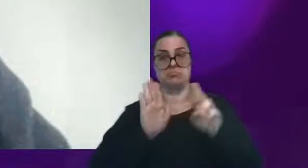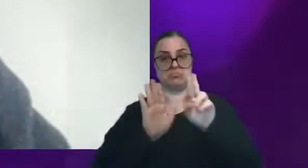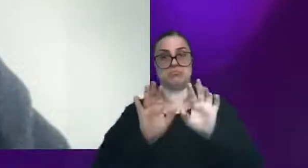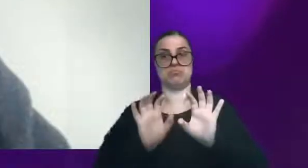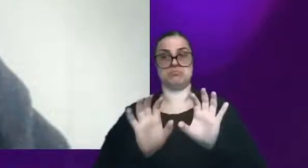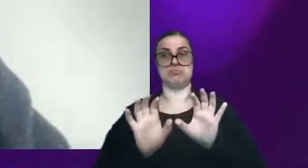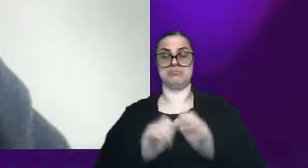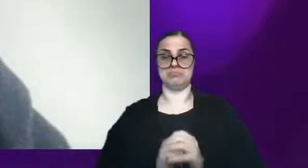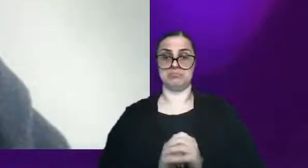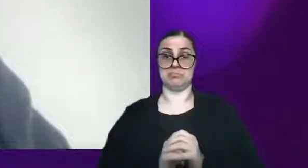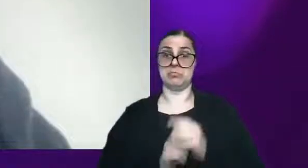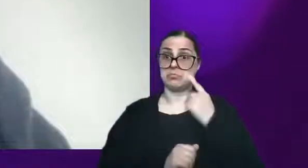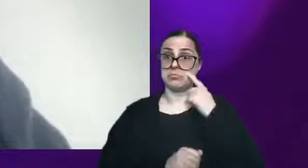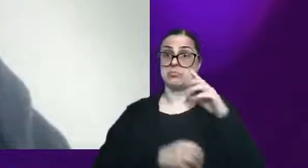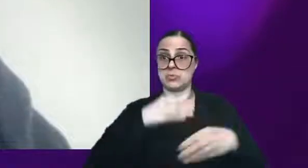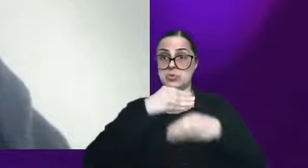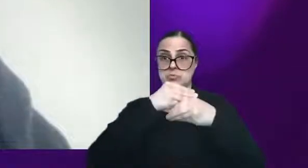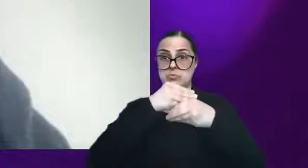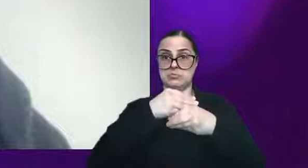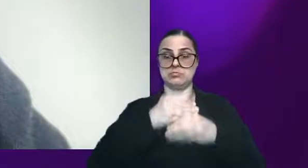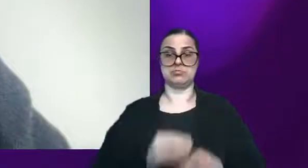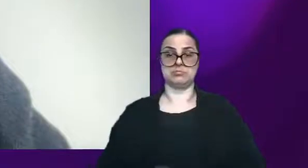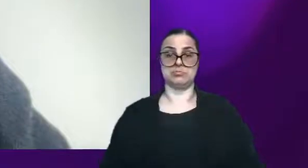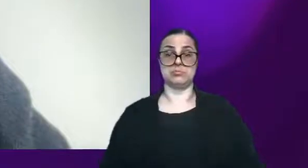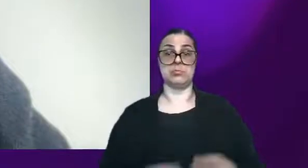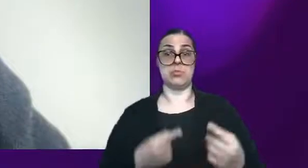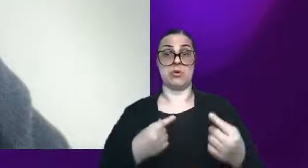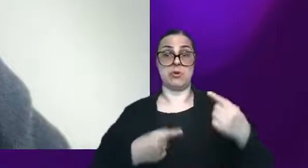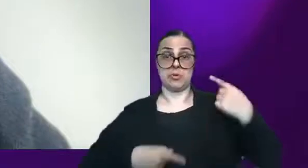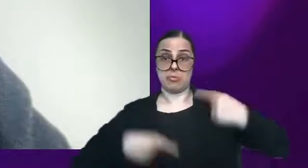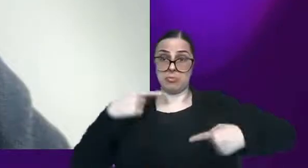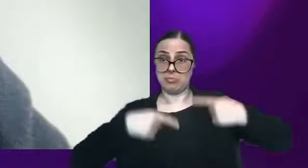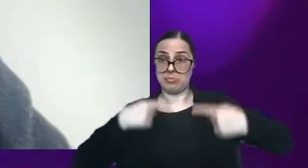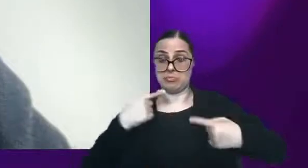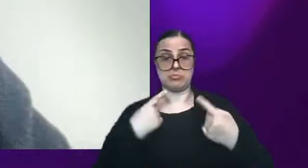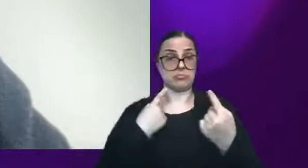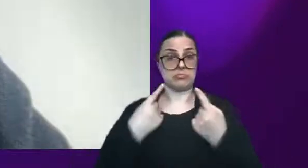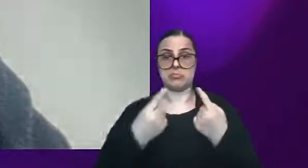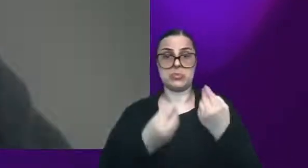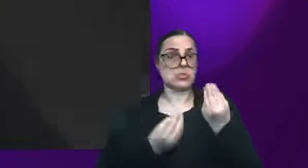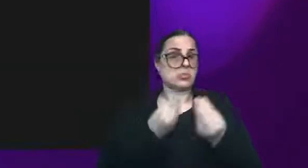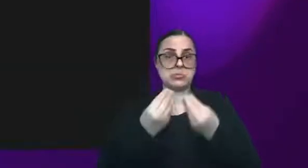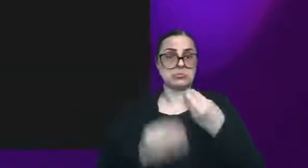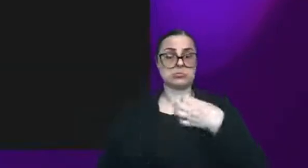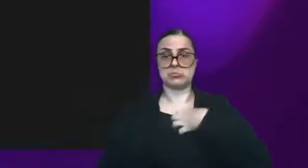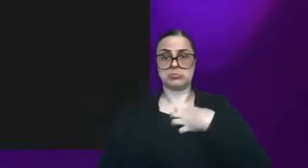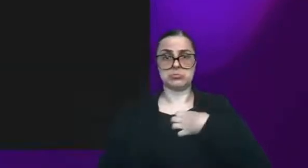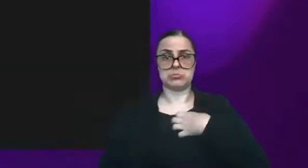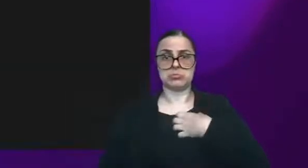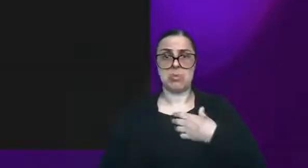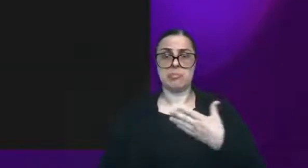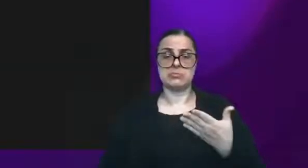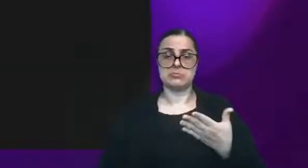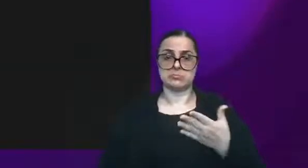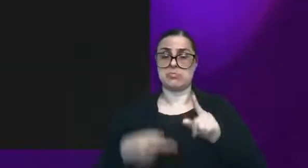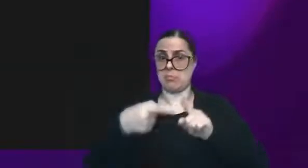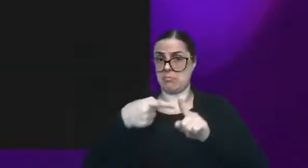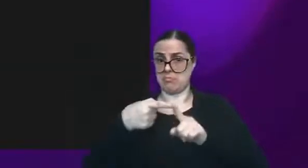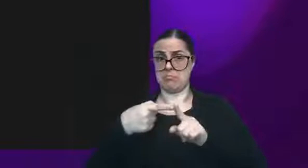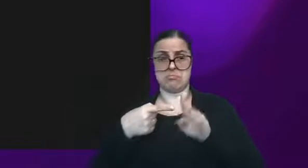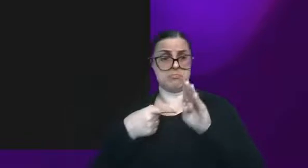Só complementando, então, na discussão de vocês, o status RAS, o BRAF e o lado do tumor